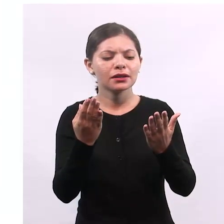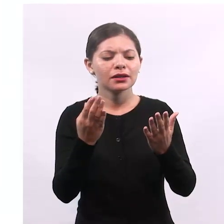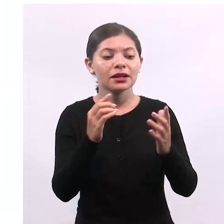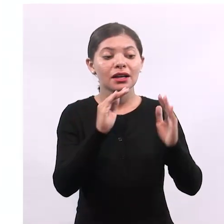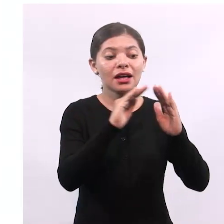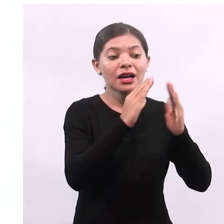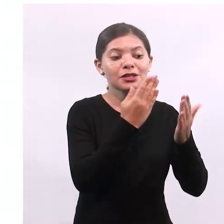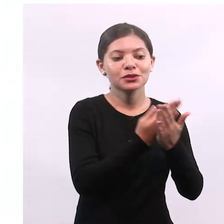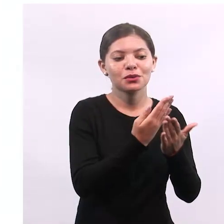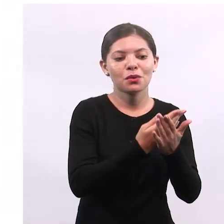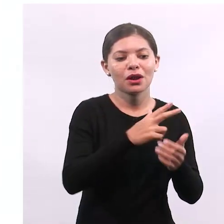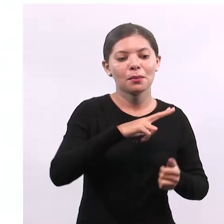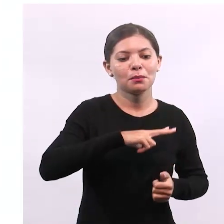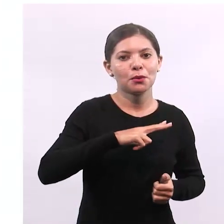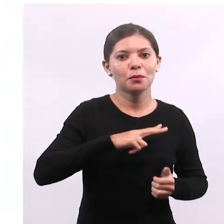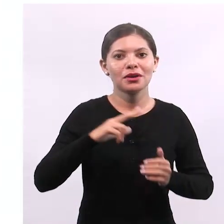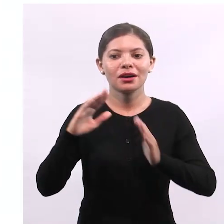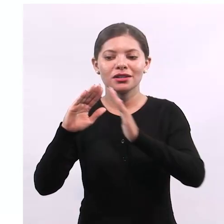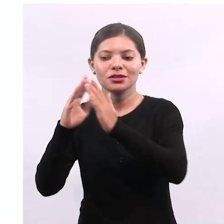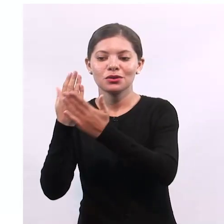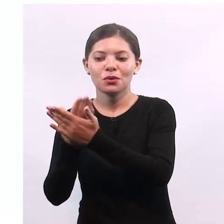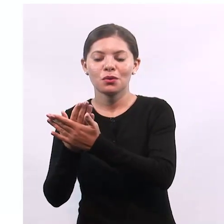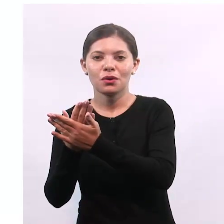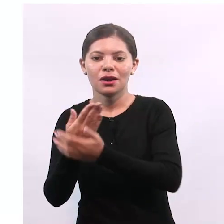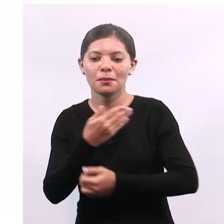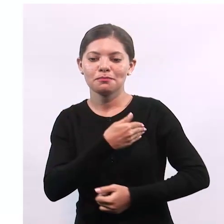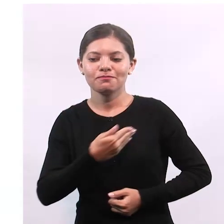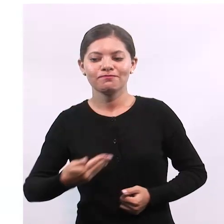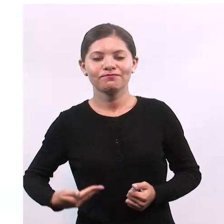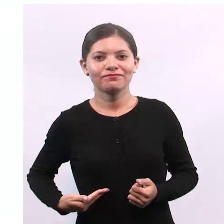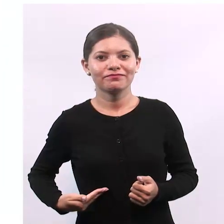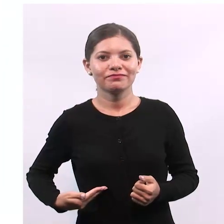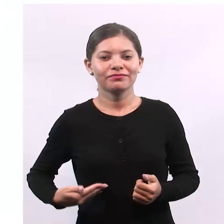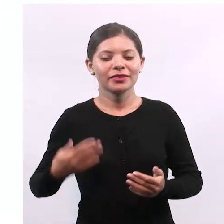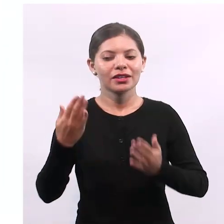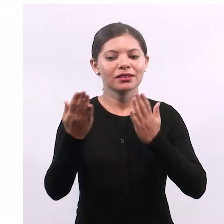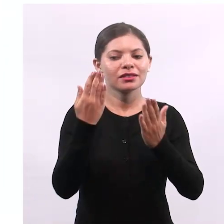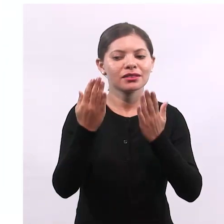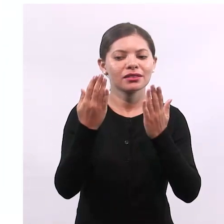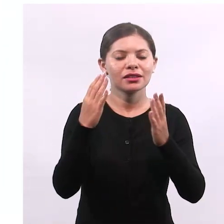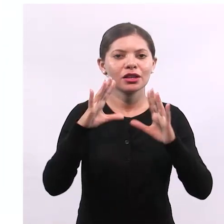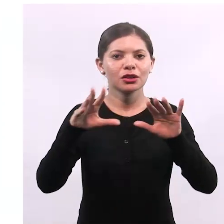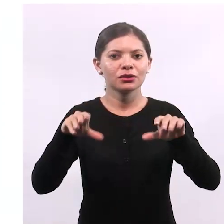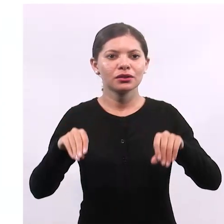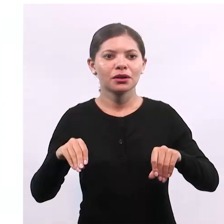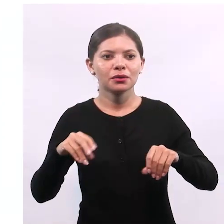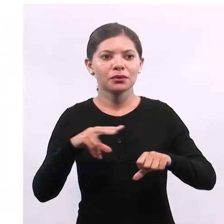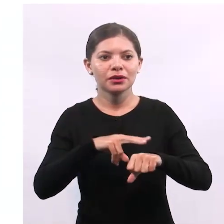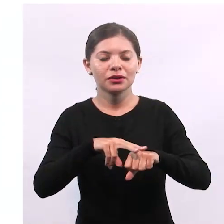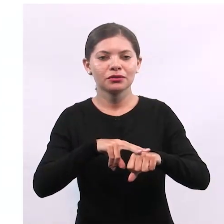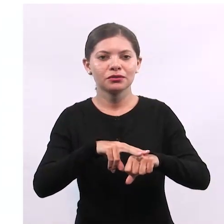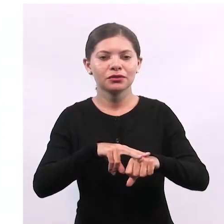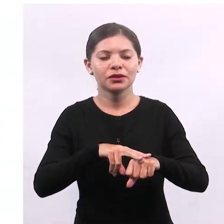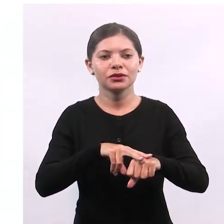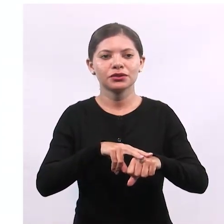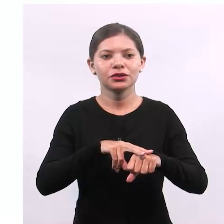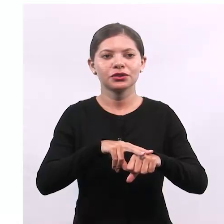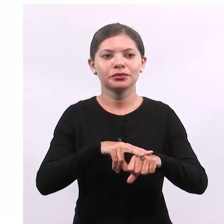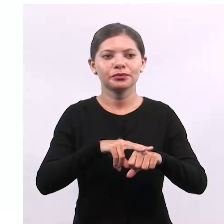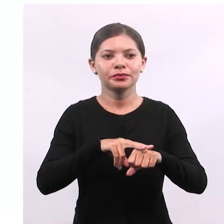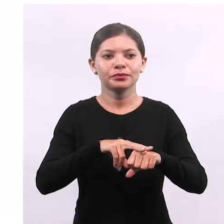e ainda faz demonstrativo do total então em verde escuro eu tenho o